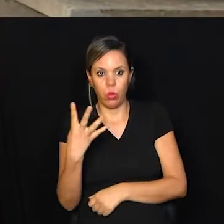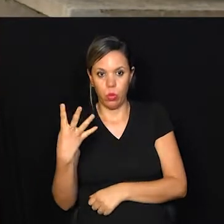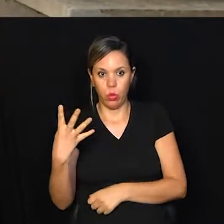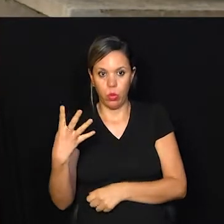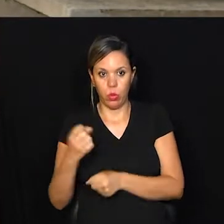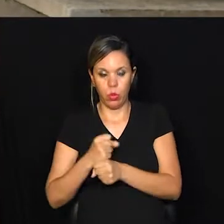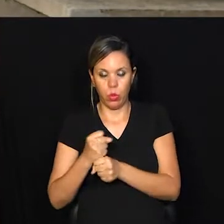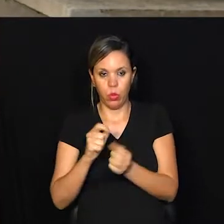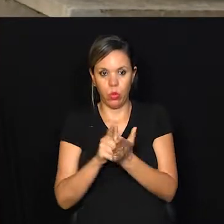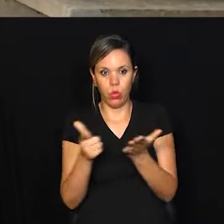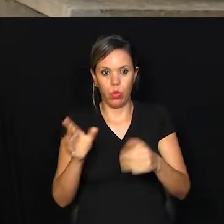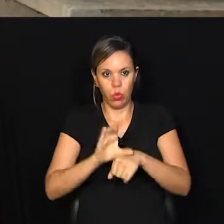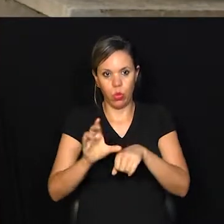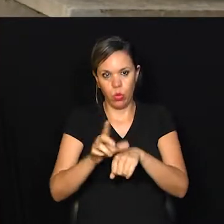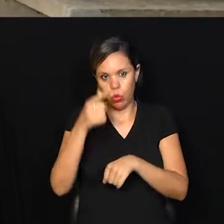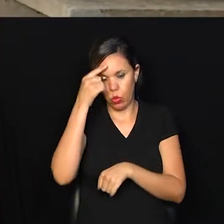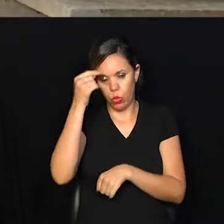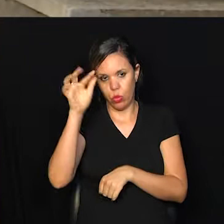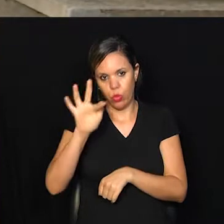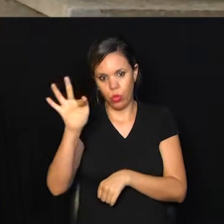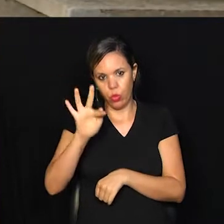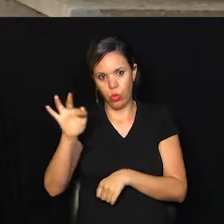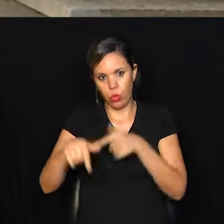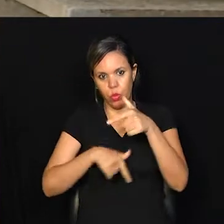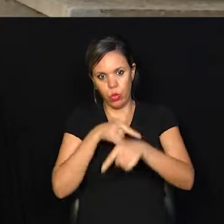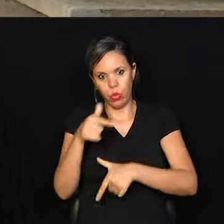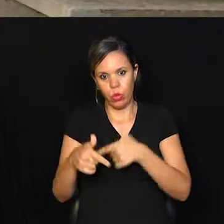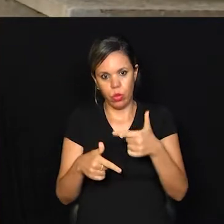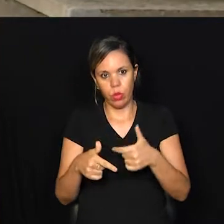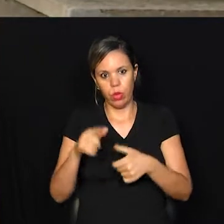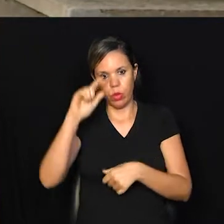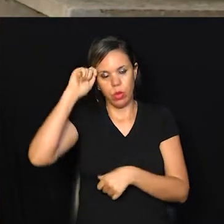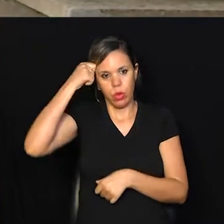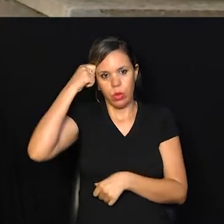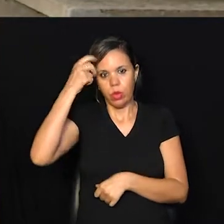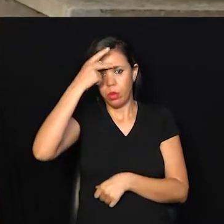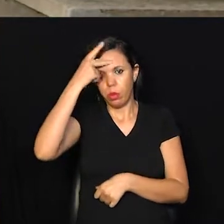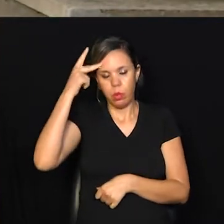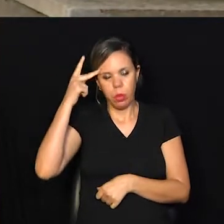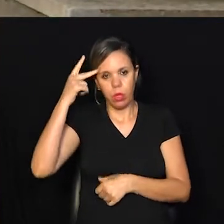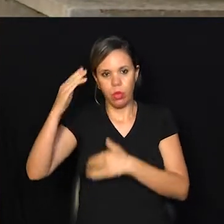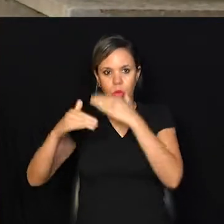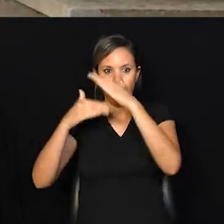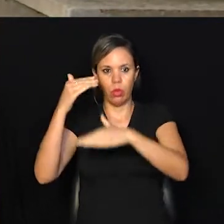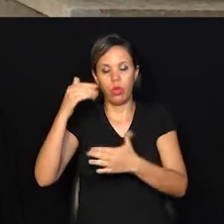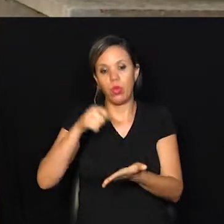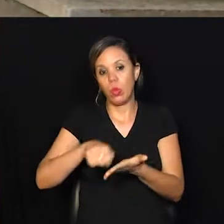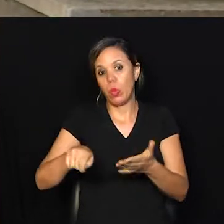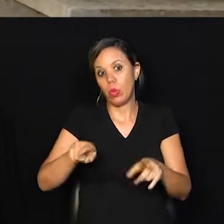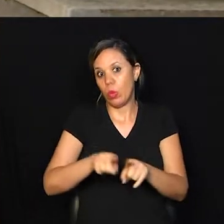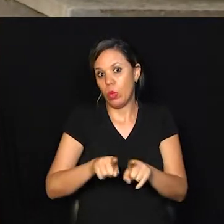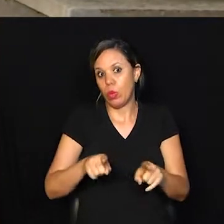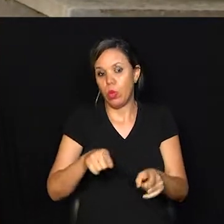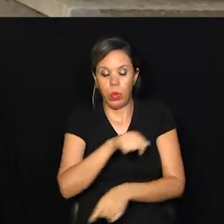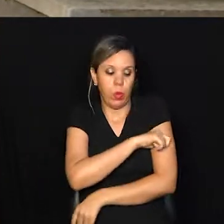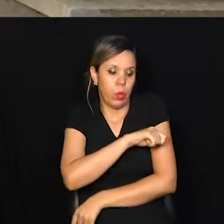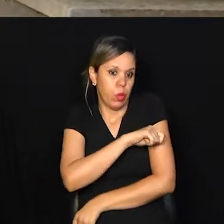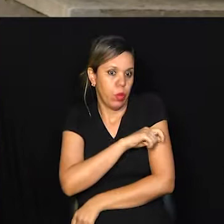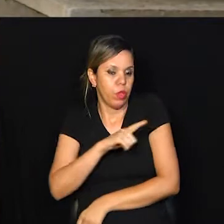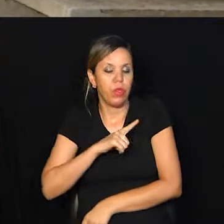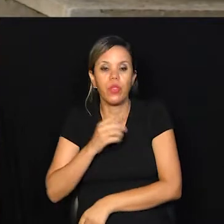jornalismo fizeram um trabalho, o título é o seguinte: Ser Negro Além das 4 Linhas. Bom, os estudantes